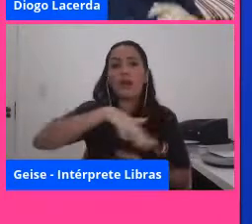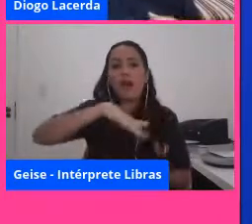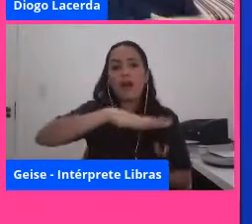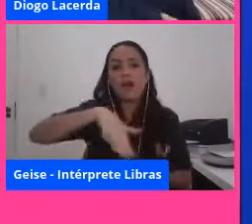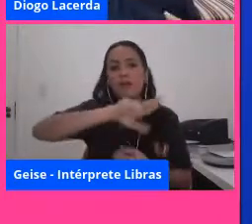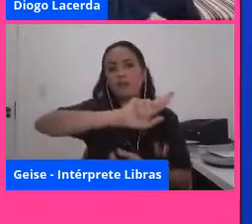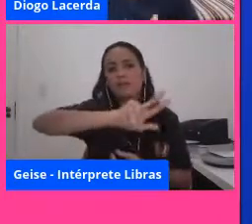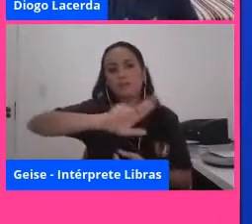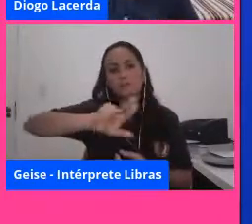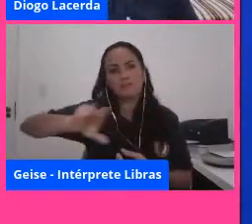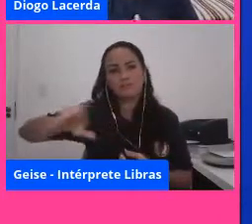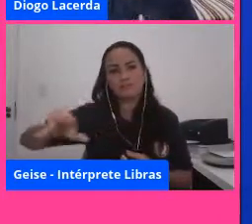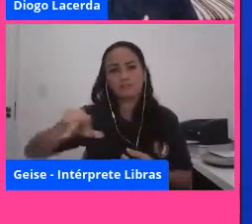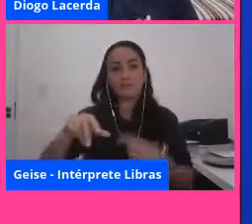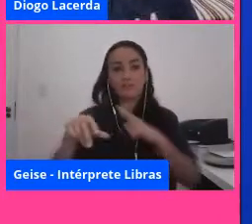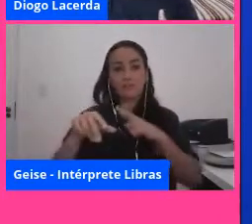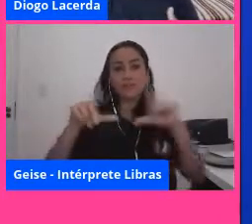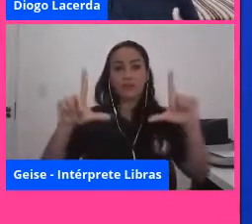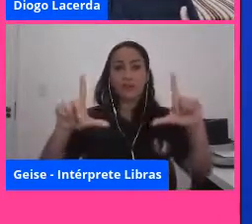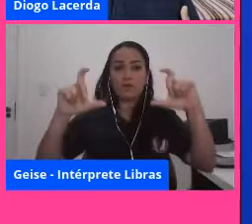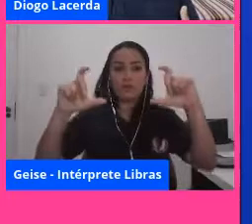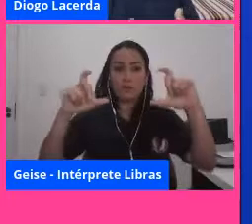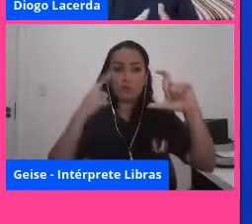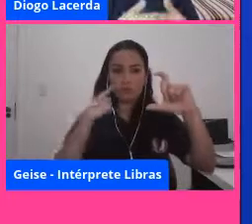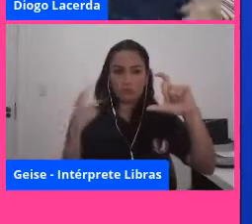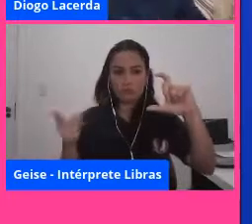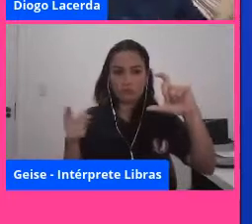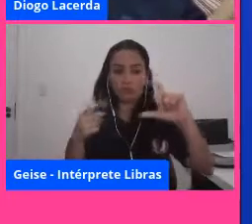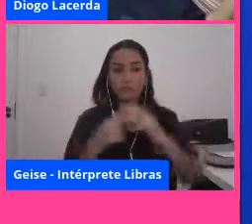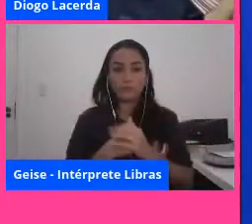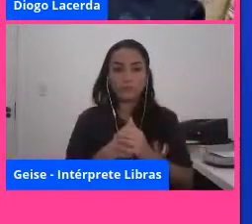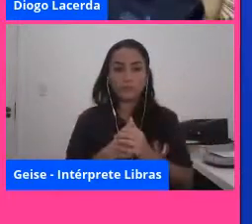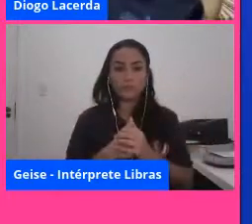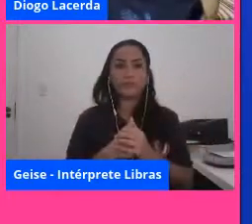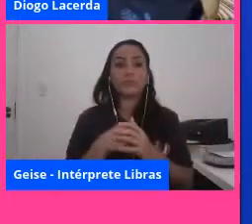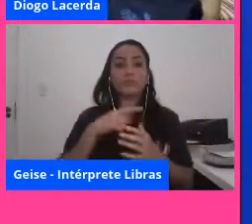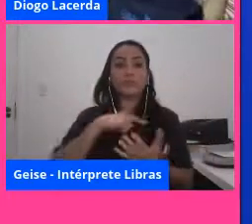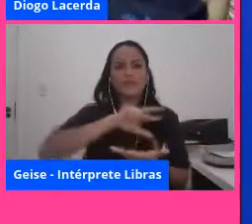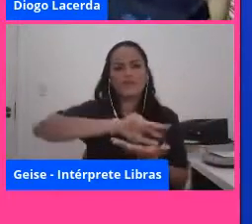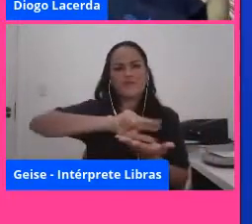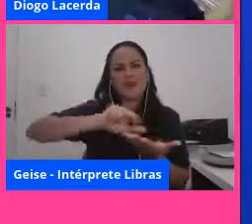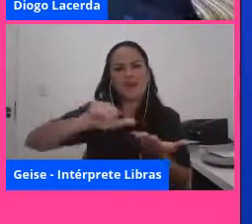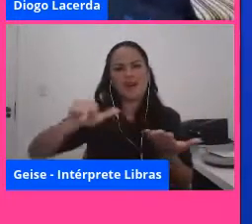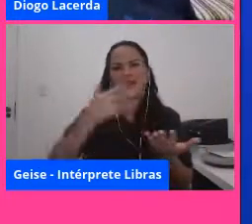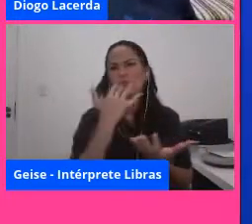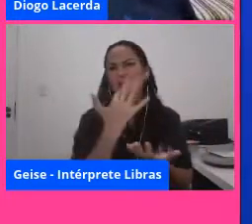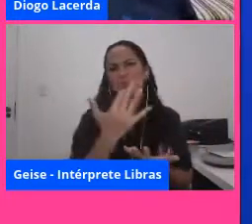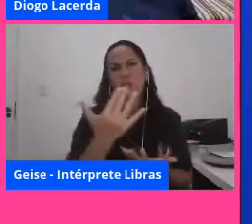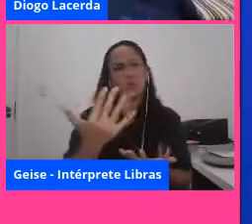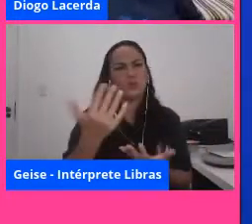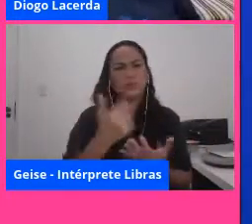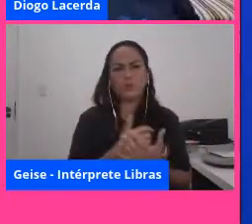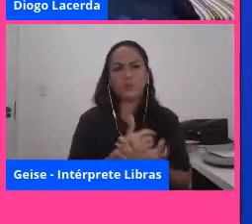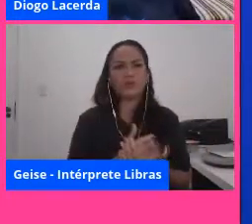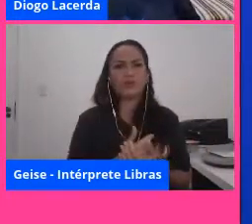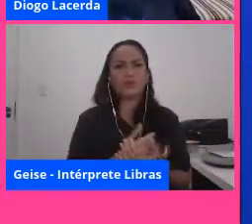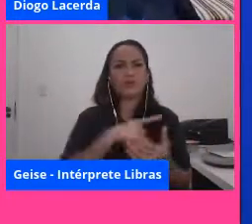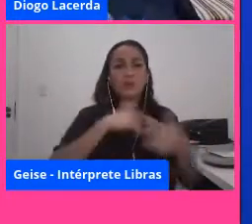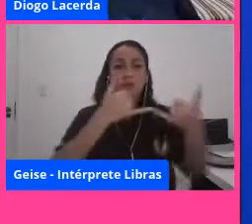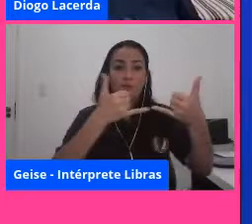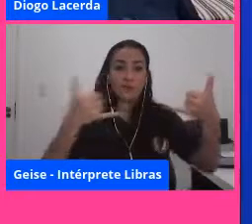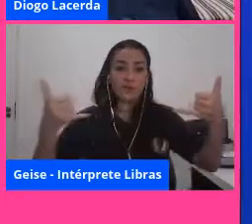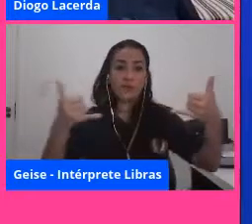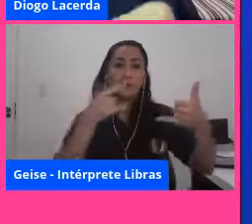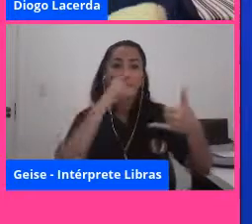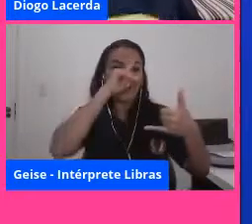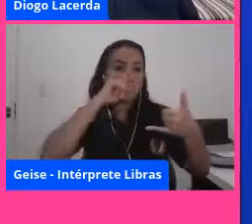aqui a gente tem a foto, como eu disse, né? É uma infinidade de cores, uma infinidade de tipos de filamento, né? Temos filamento amarelo,